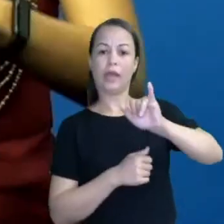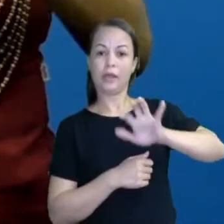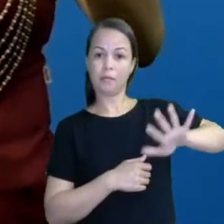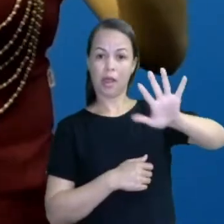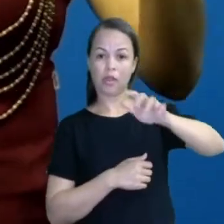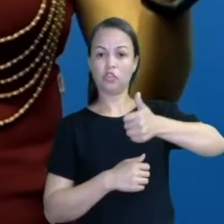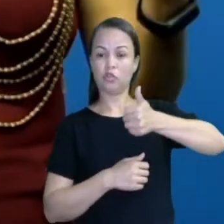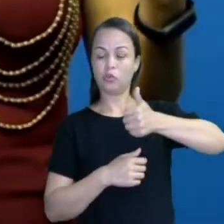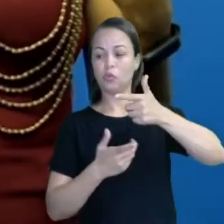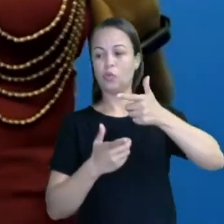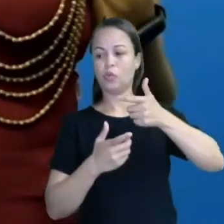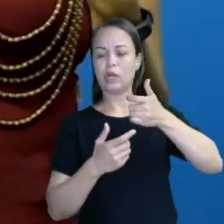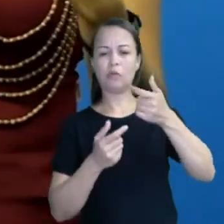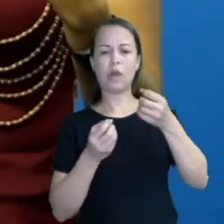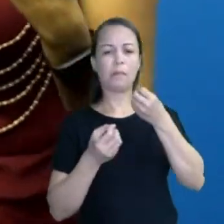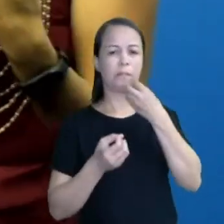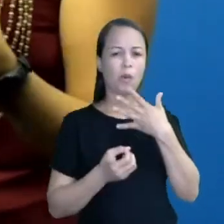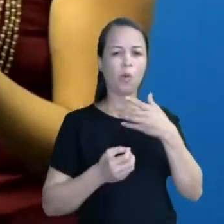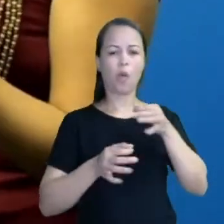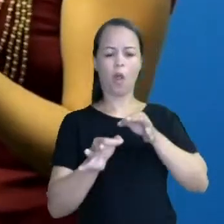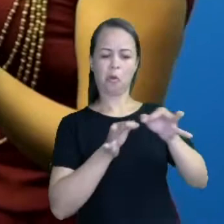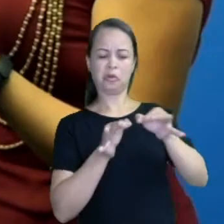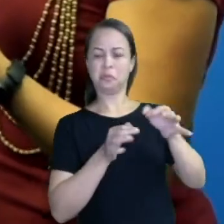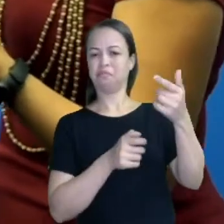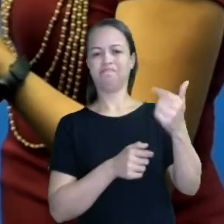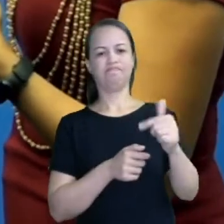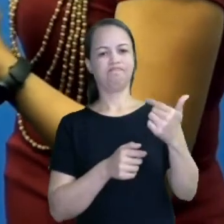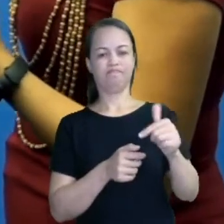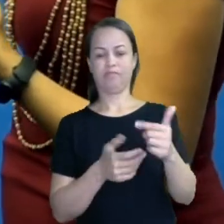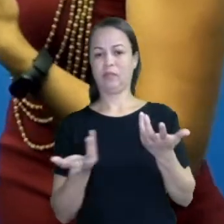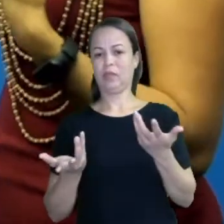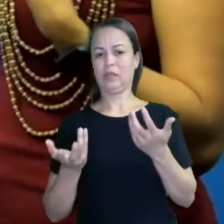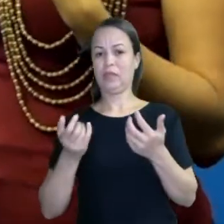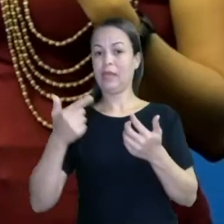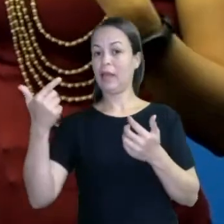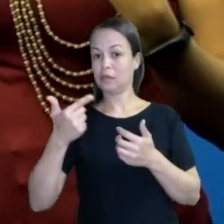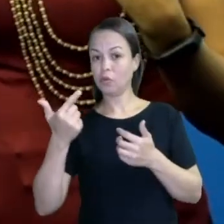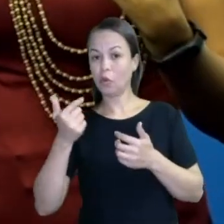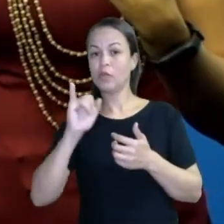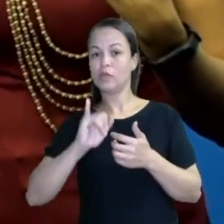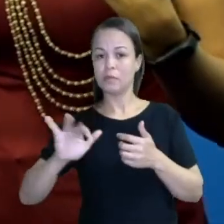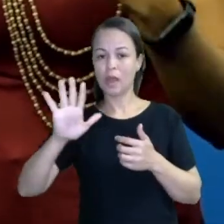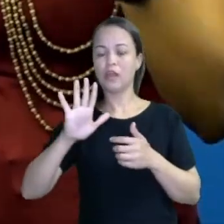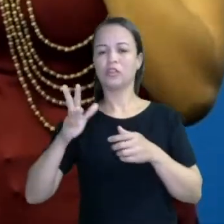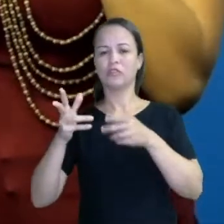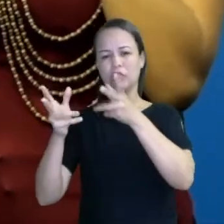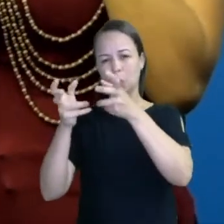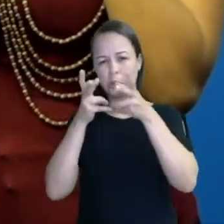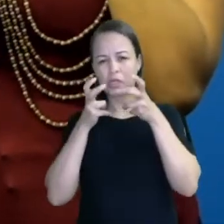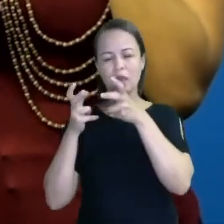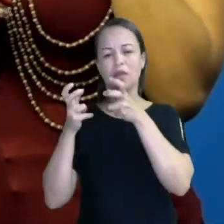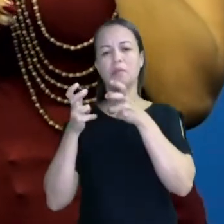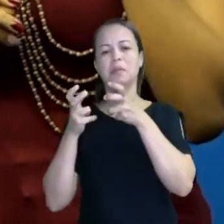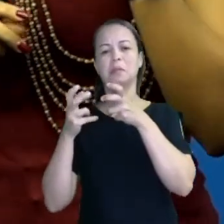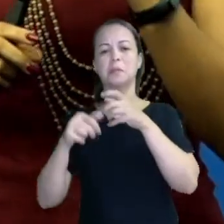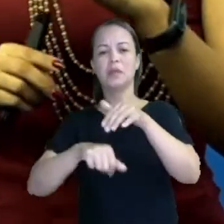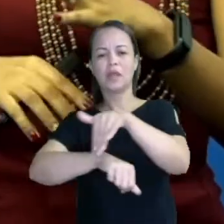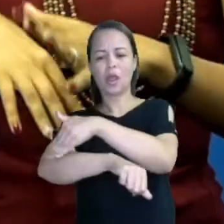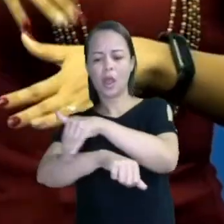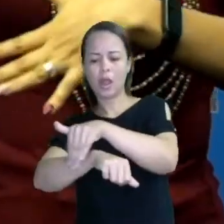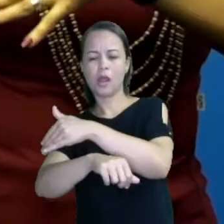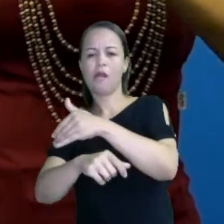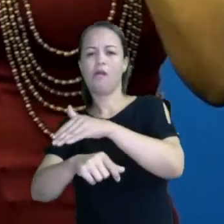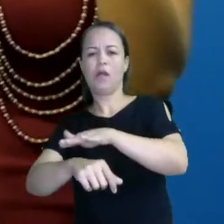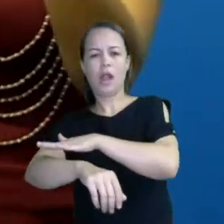infraestrutura. Já na 2, você vê bem organizadamente, você consegue ver ruas, você consegue ver calçadas, e isso vai